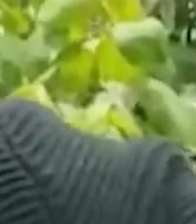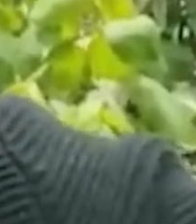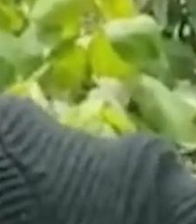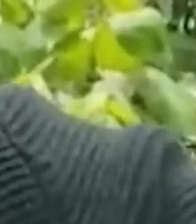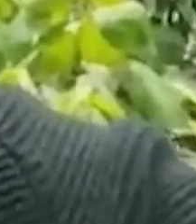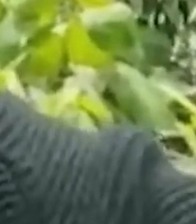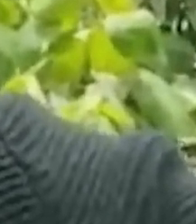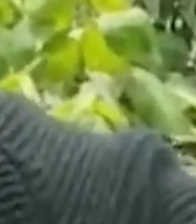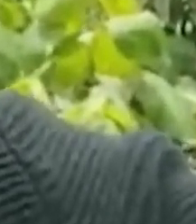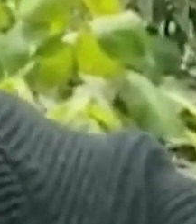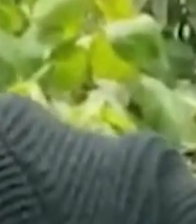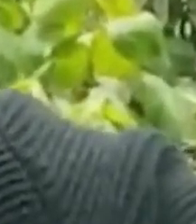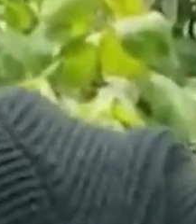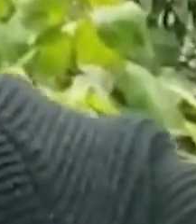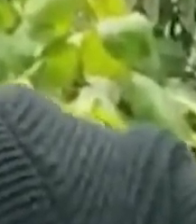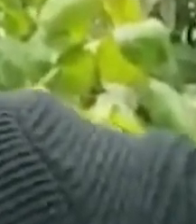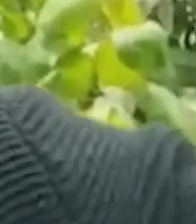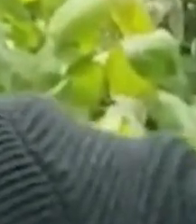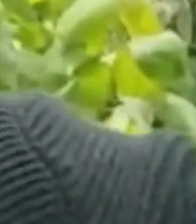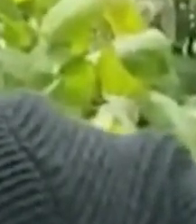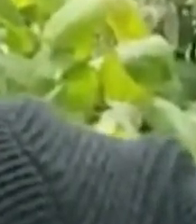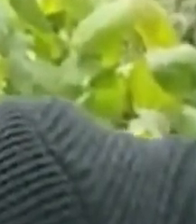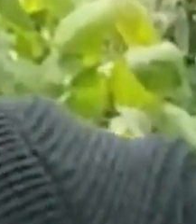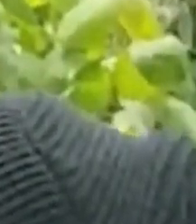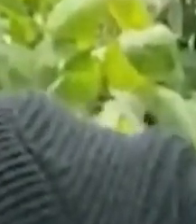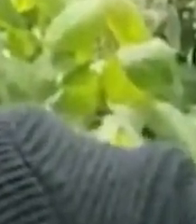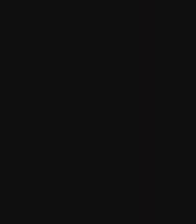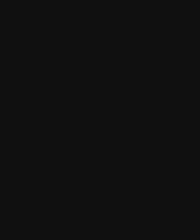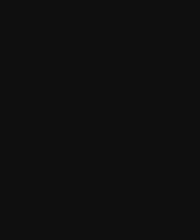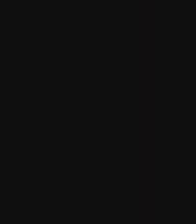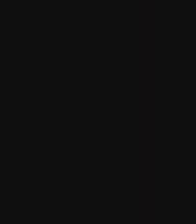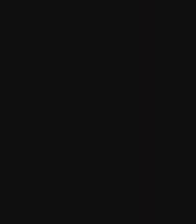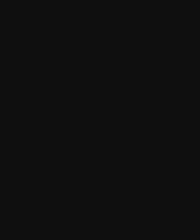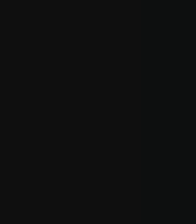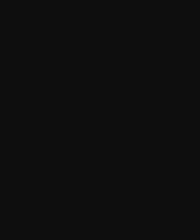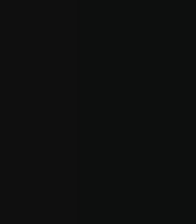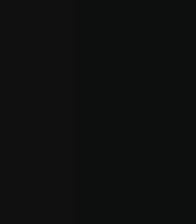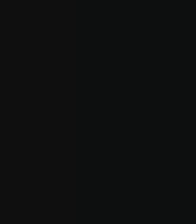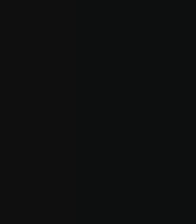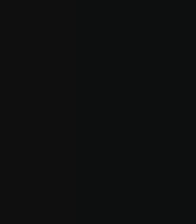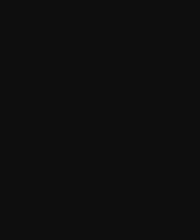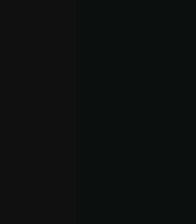Dieter Schmidt, nosso hospital regional. Barba mal feita. Vamos nessa aí.